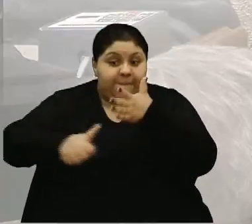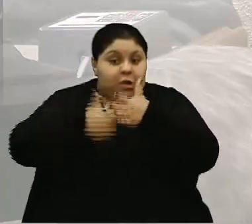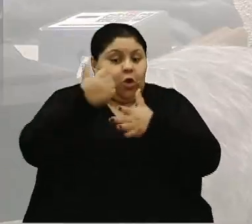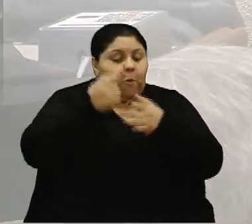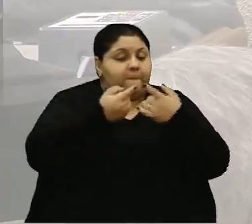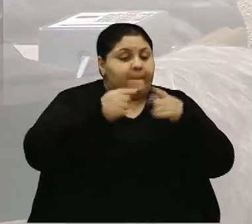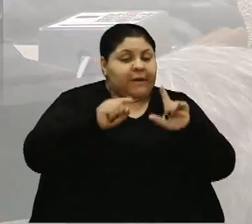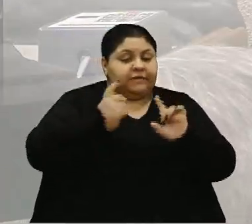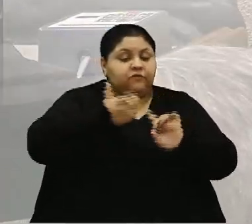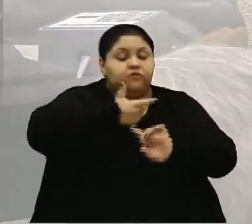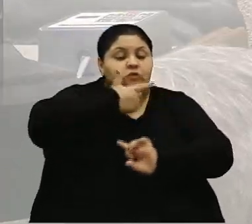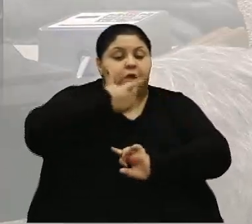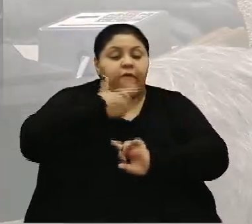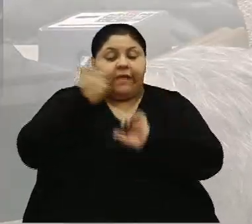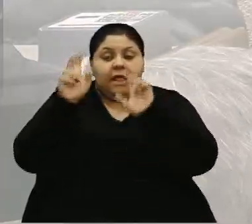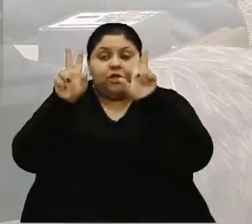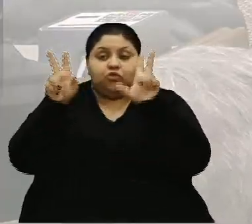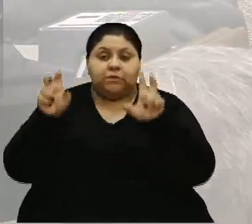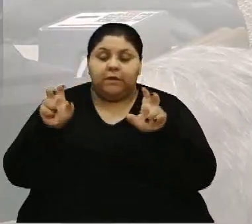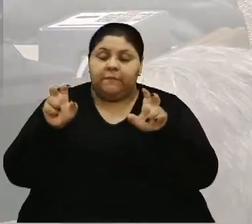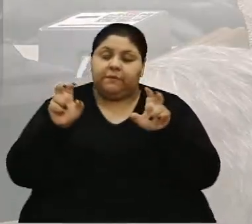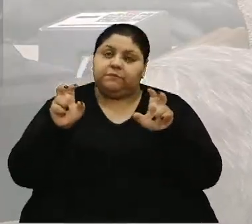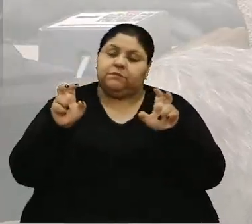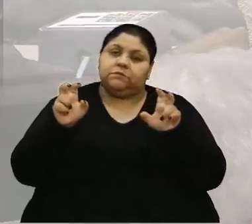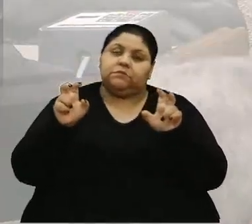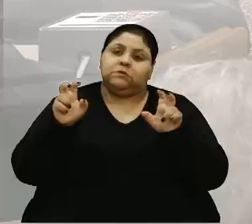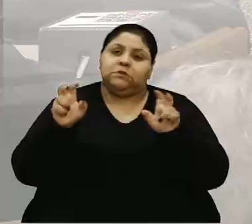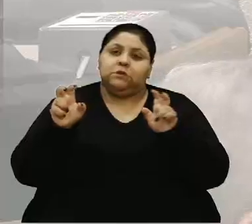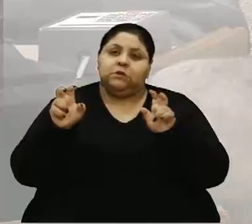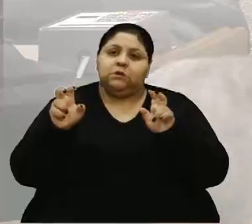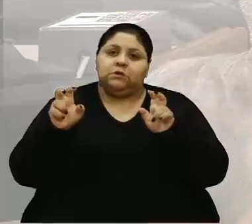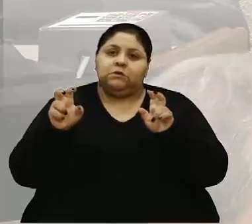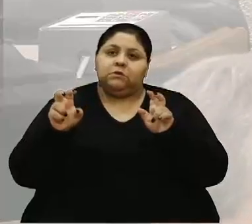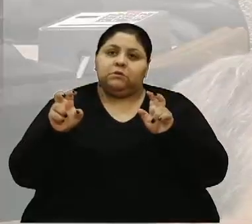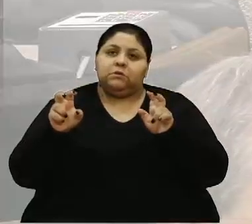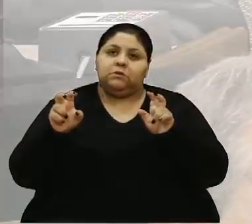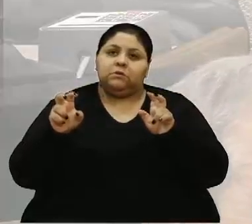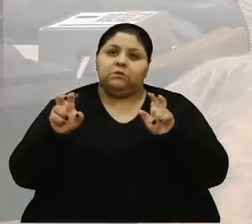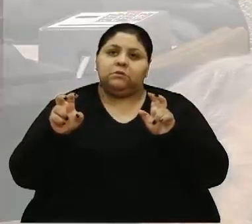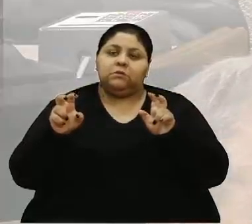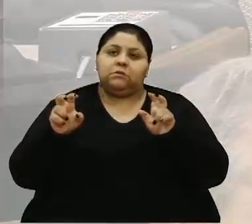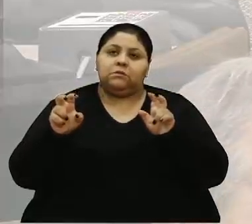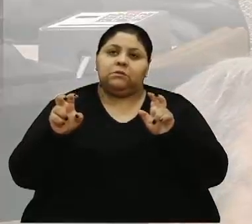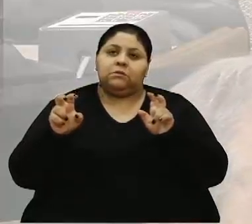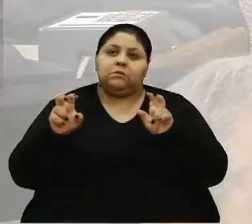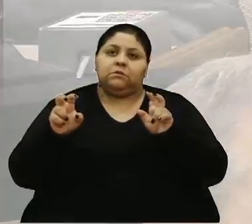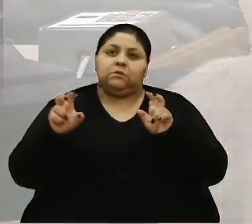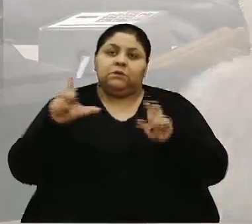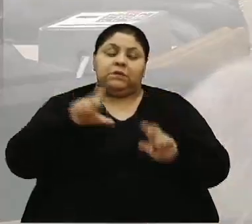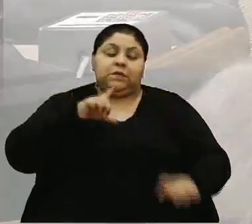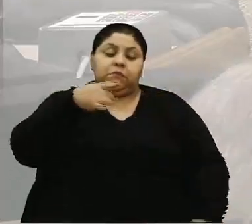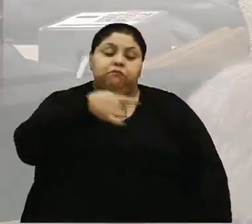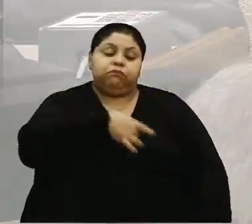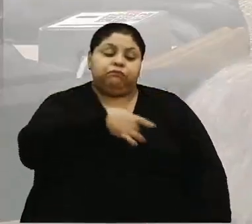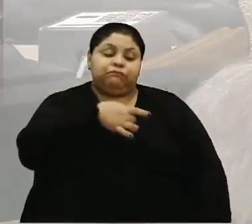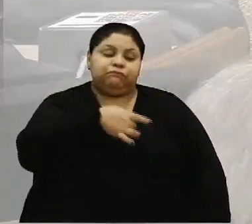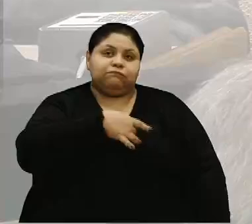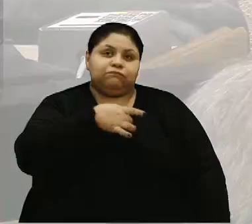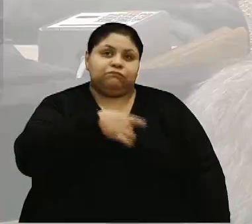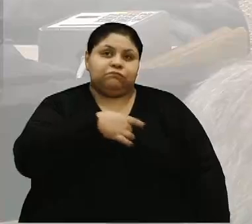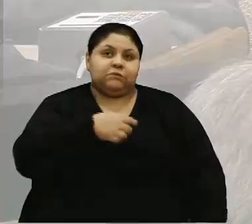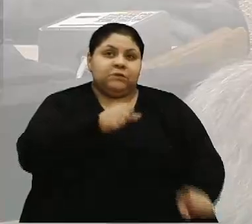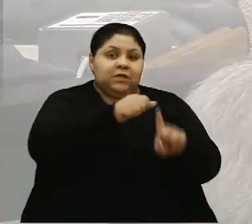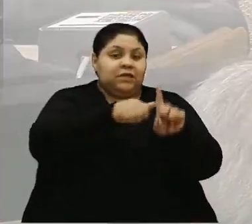falar de um tema que traz um grande medo, um grande receio à